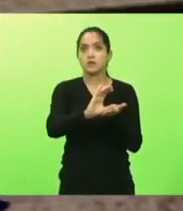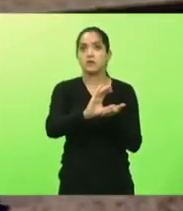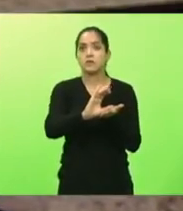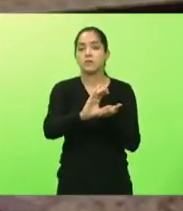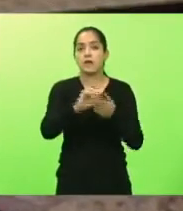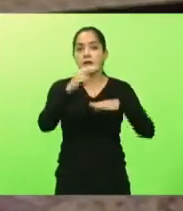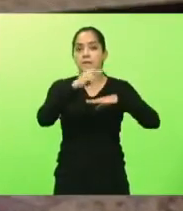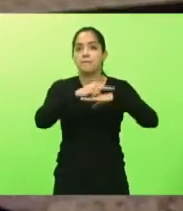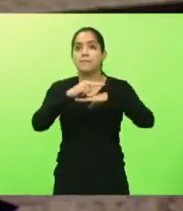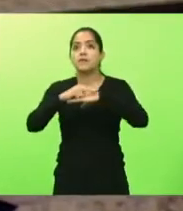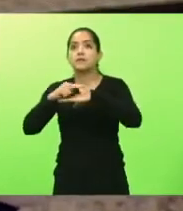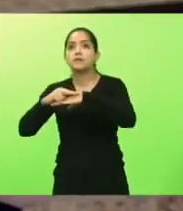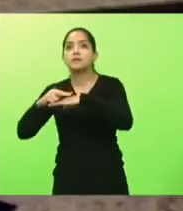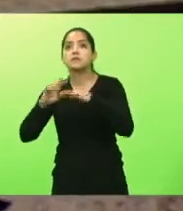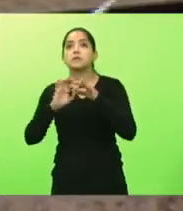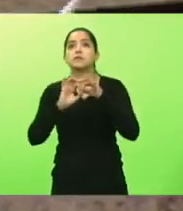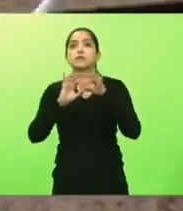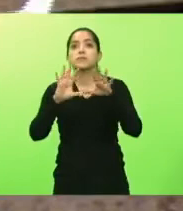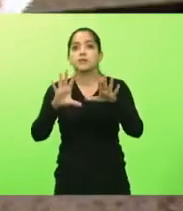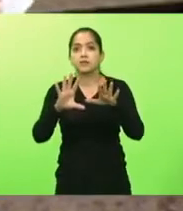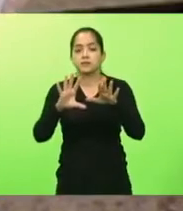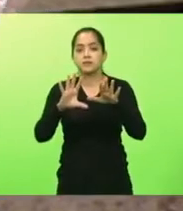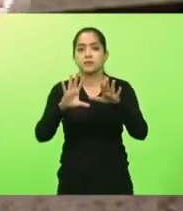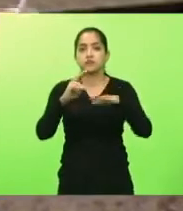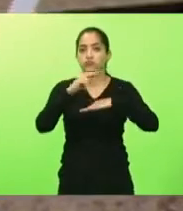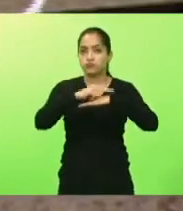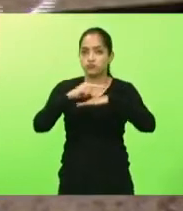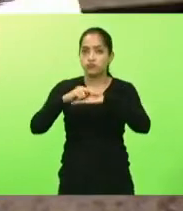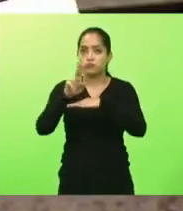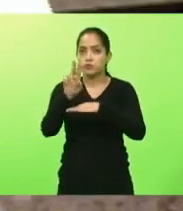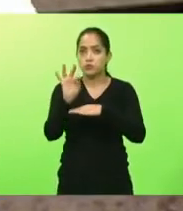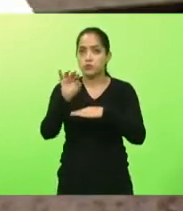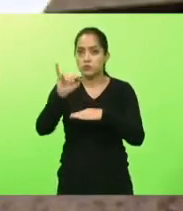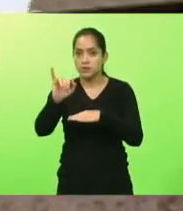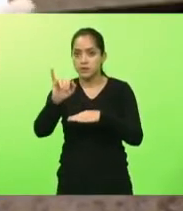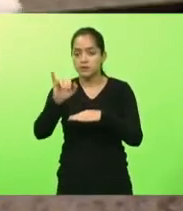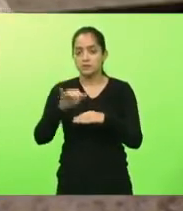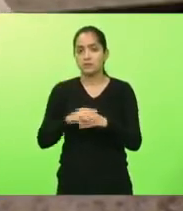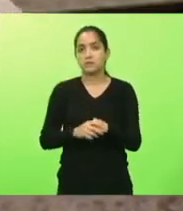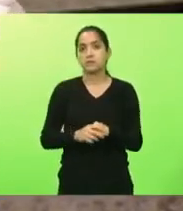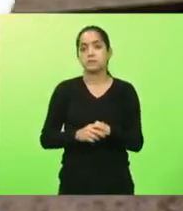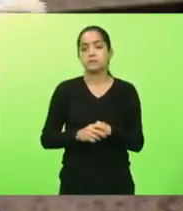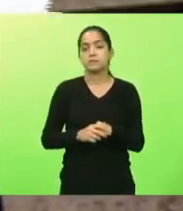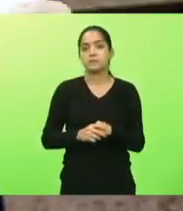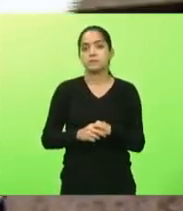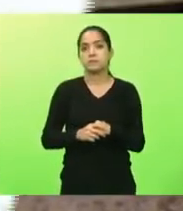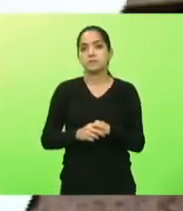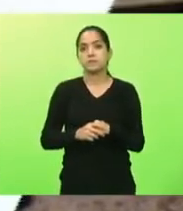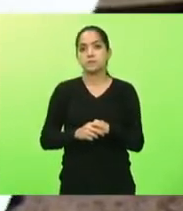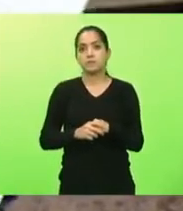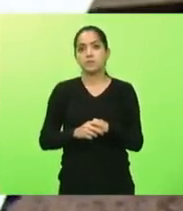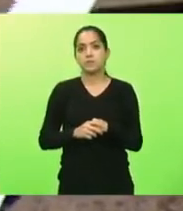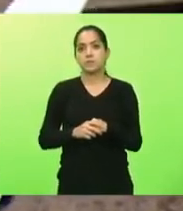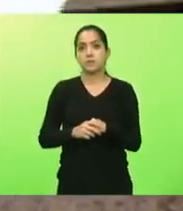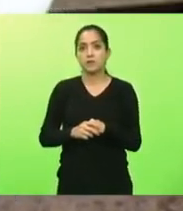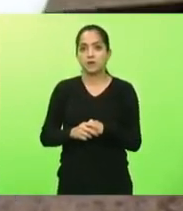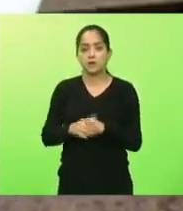leitos de UTIs. Para 12 hospitais, o valor de 16 milhões de reais. Nós vamos, eu vou